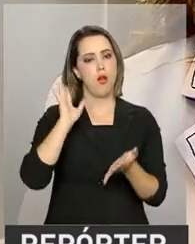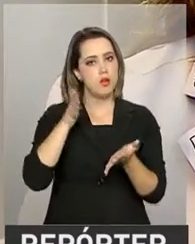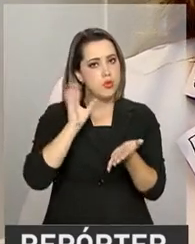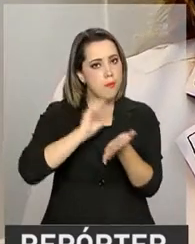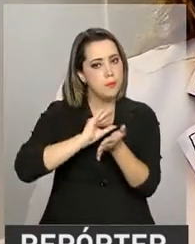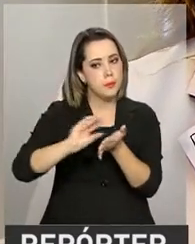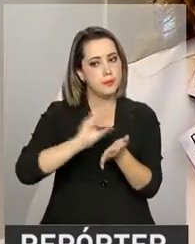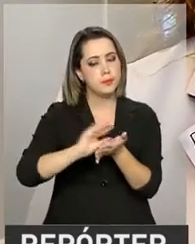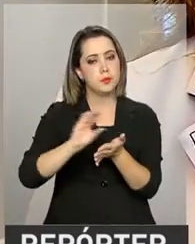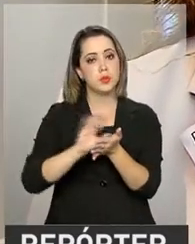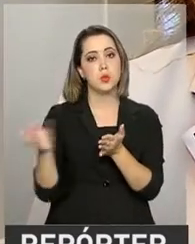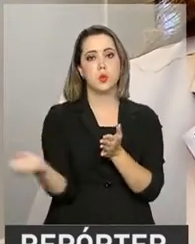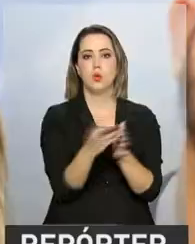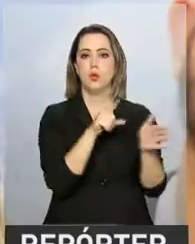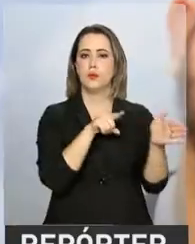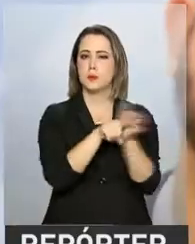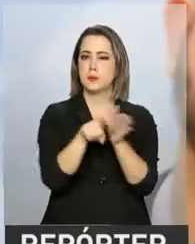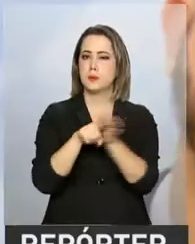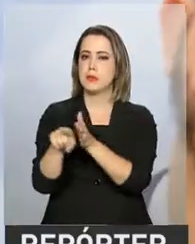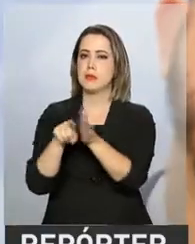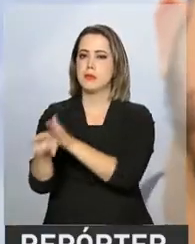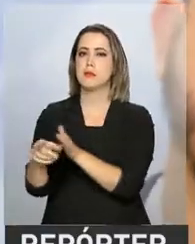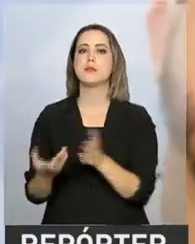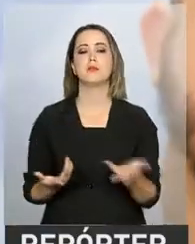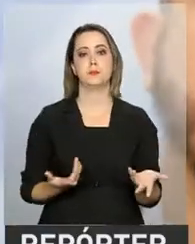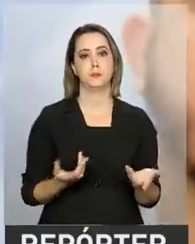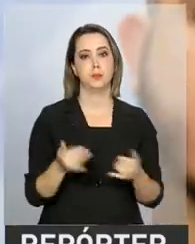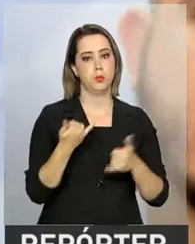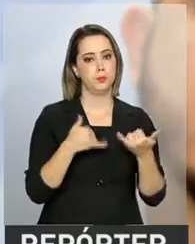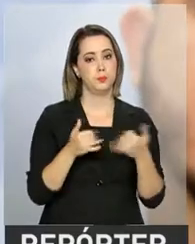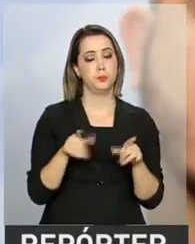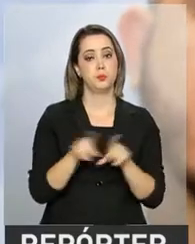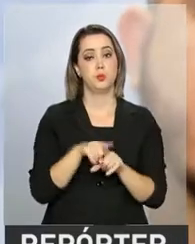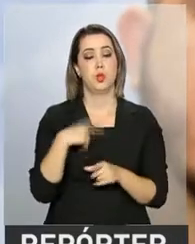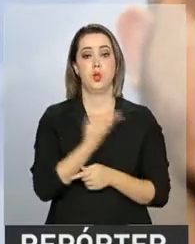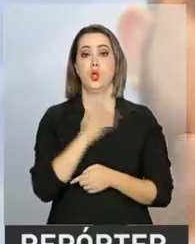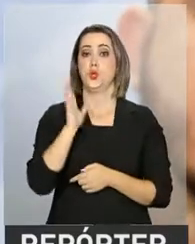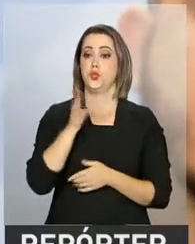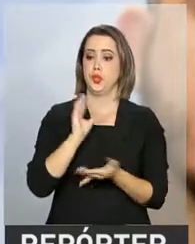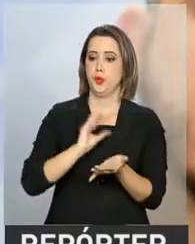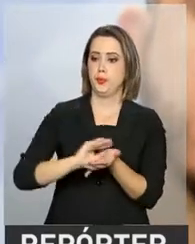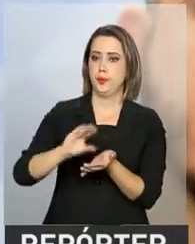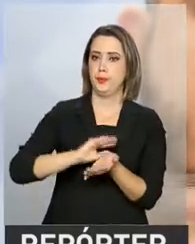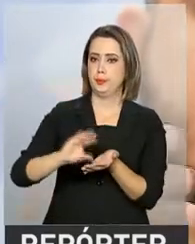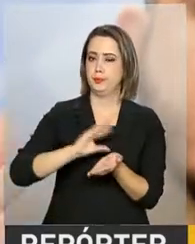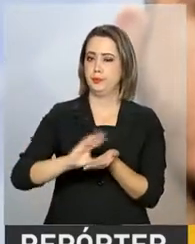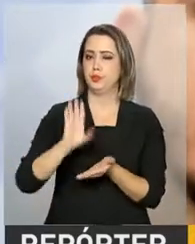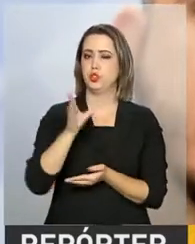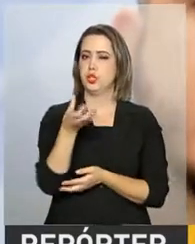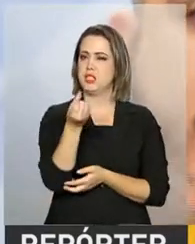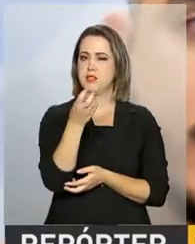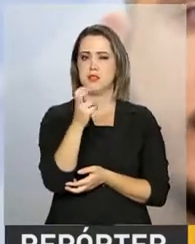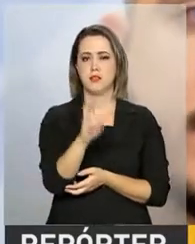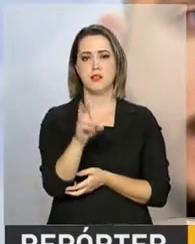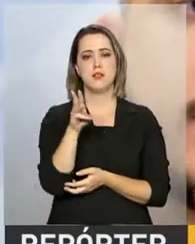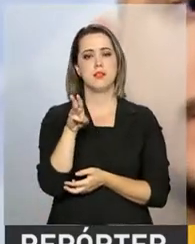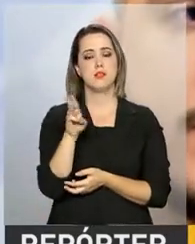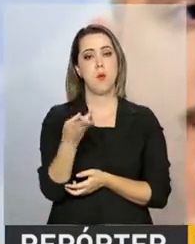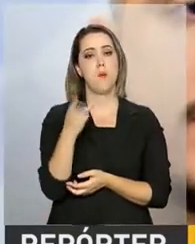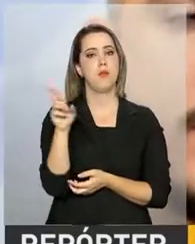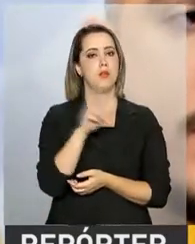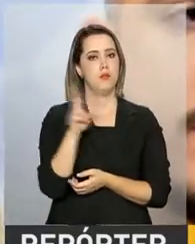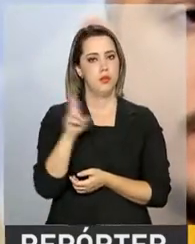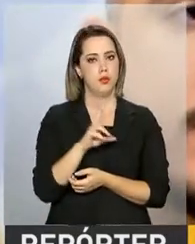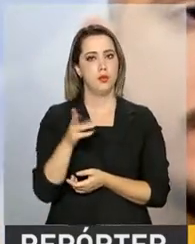em novas pesquisas mas nós temos muitos recursos já tivemos aquele 65 milhões 100 pequenos